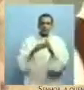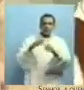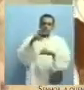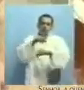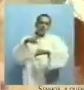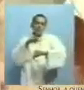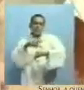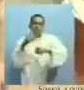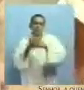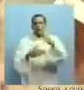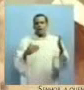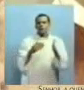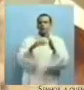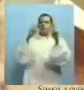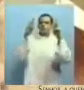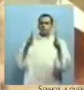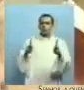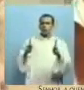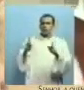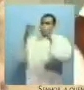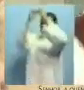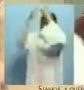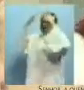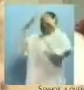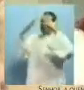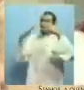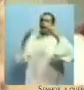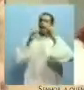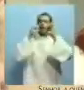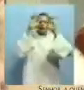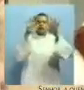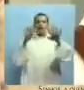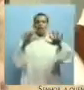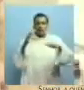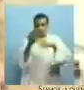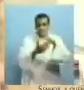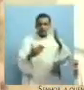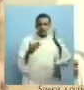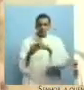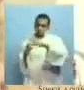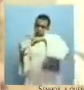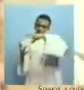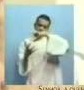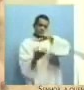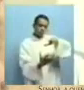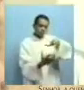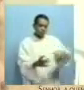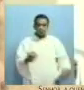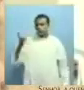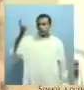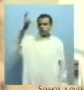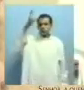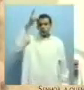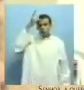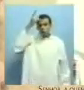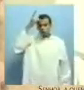nações, derramai por toda a extensão do mundo os dons do Espírito